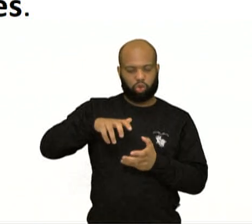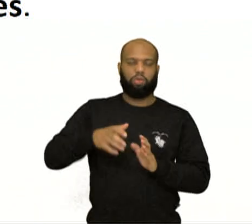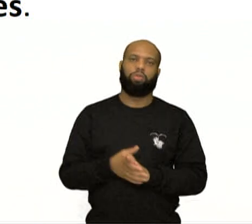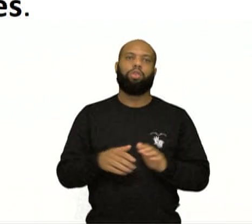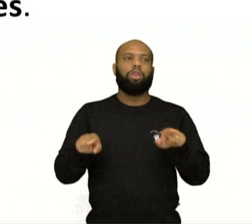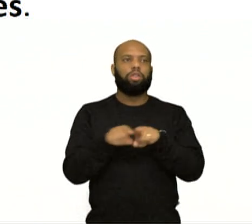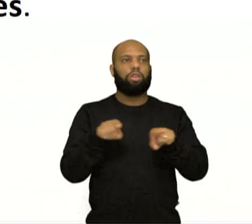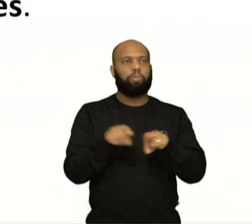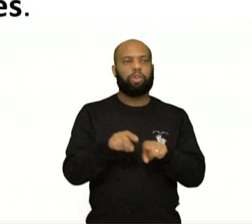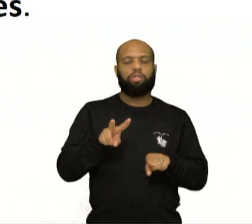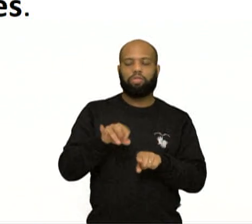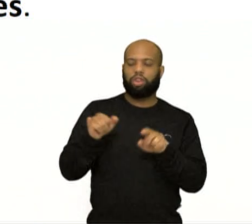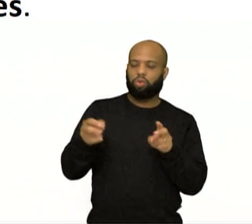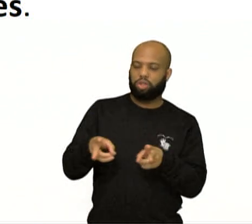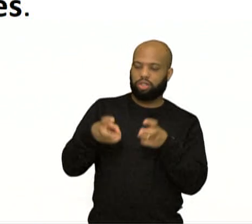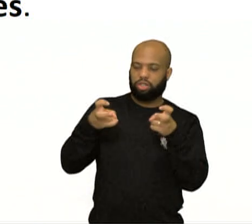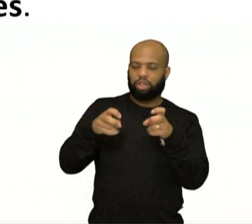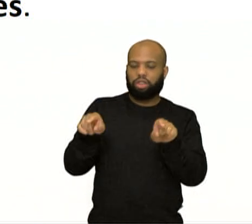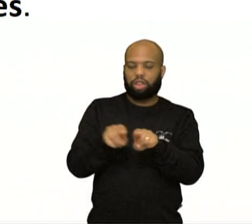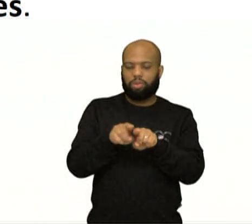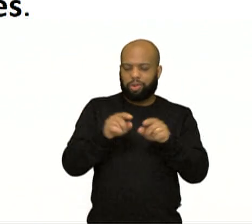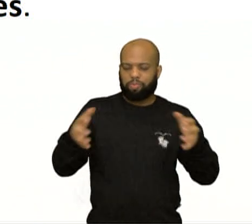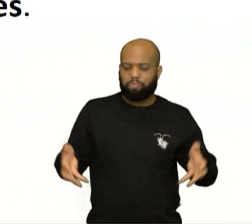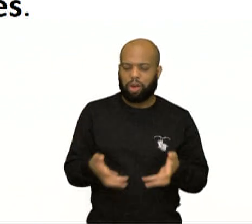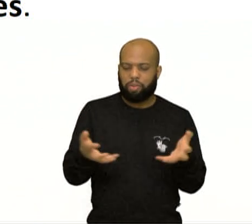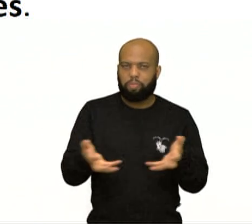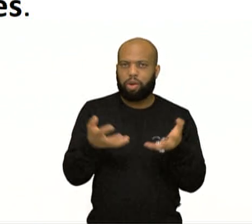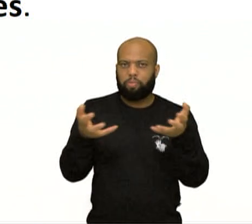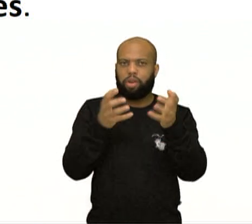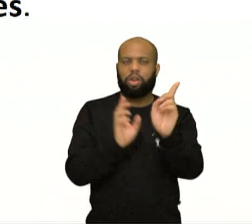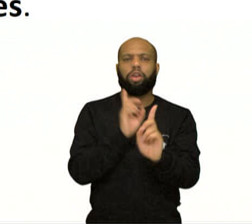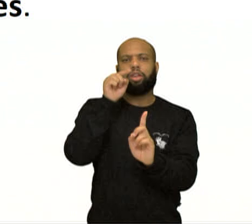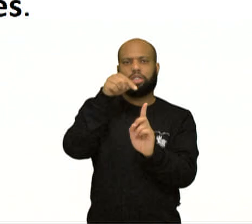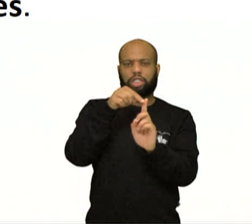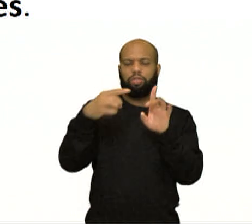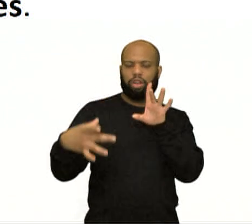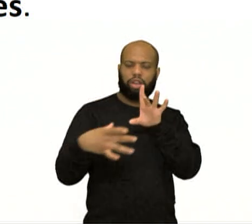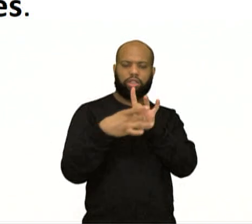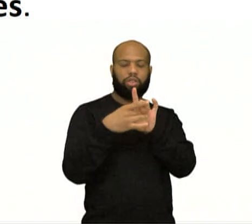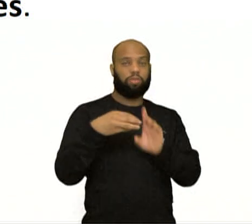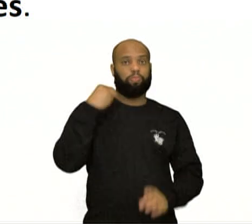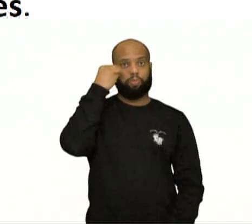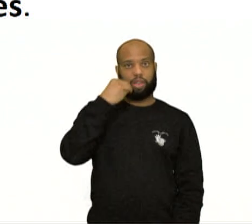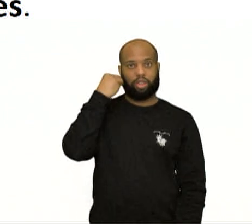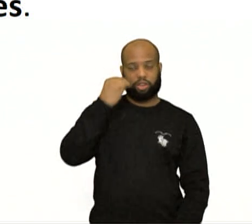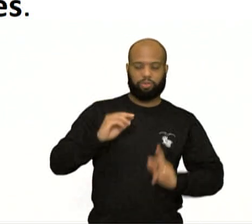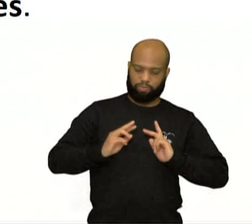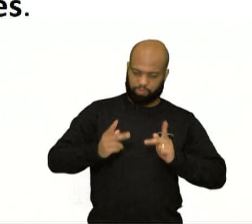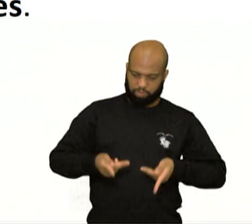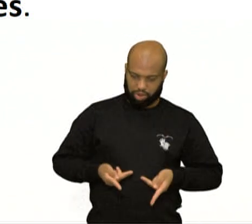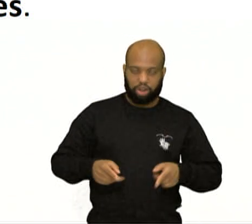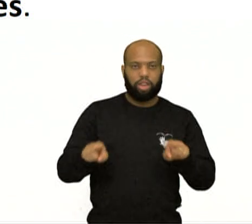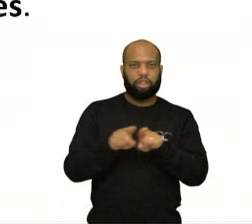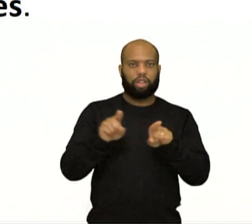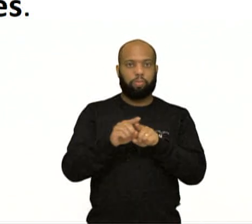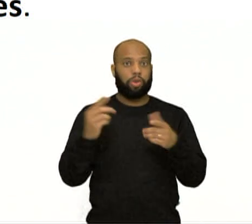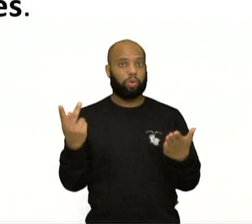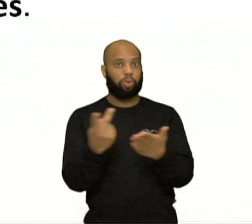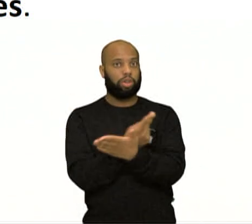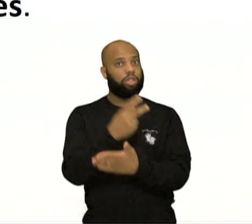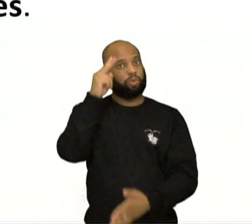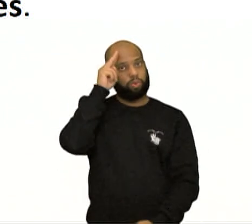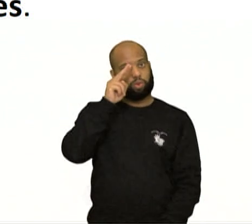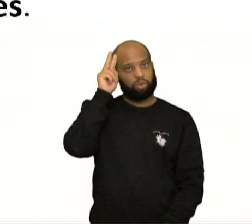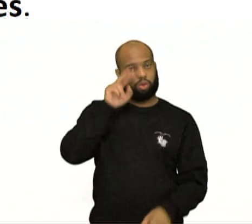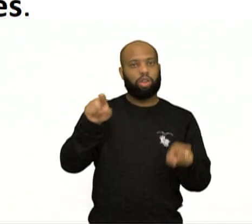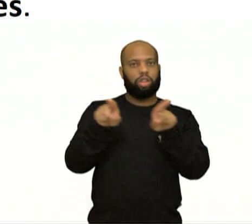vamos reconhecer e analisar possíveis motivações, finalidades e vinculação deles com experiências humanas e fatos históricos e